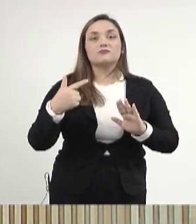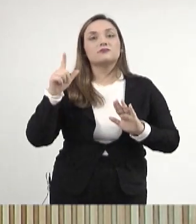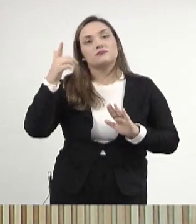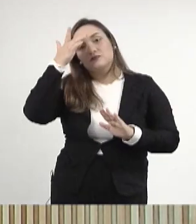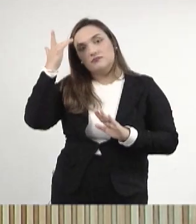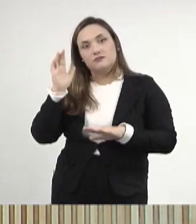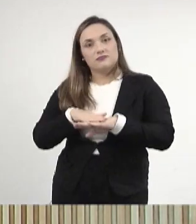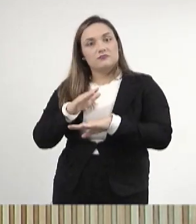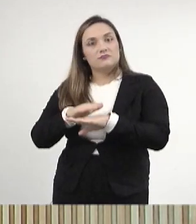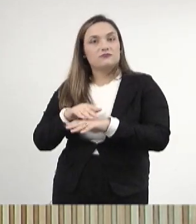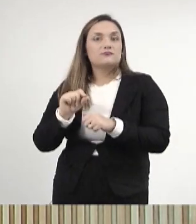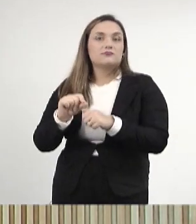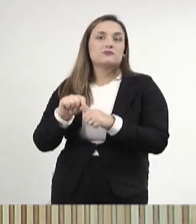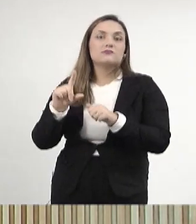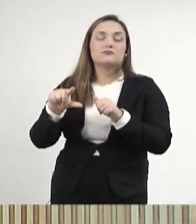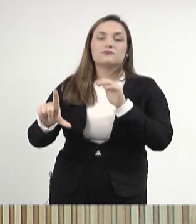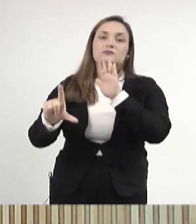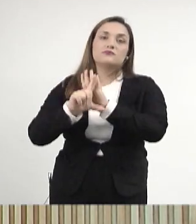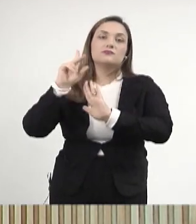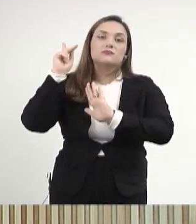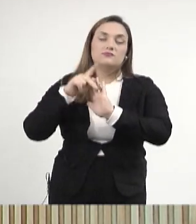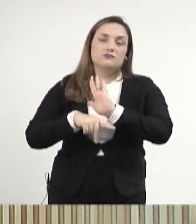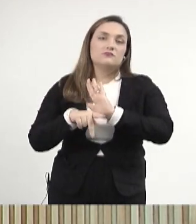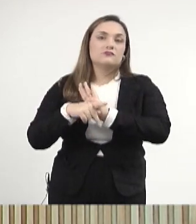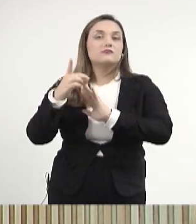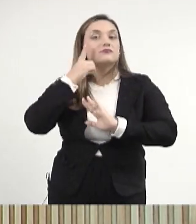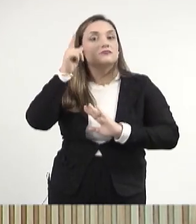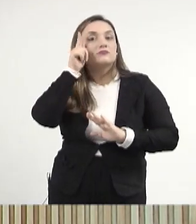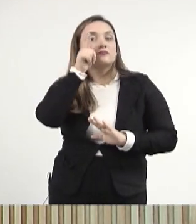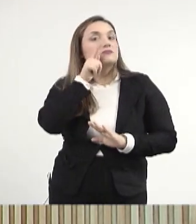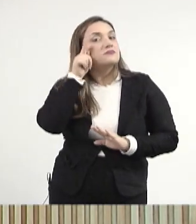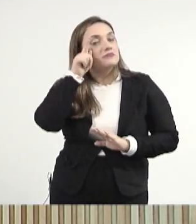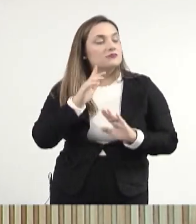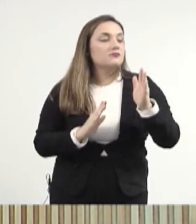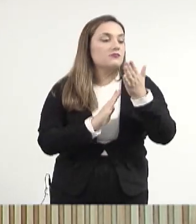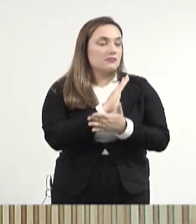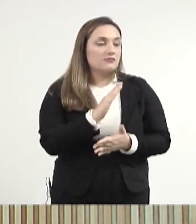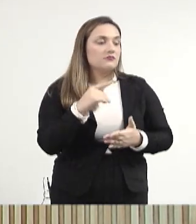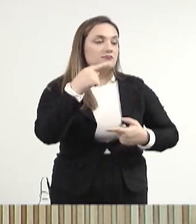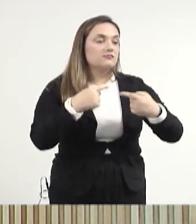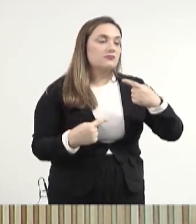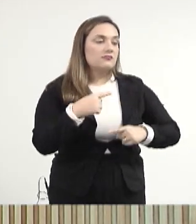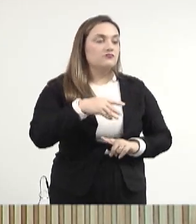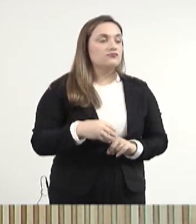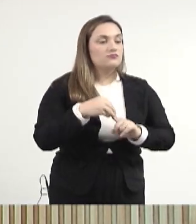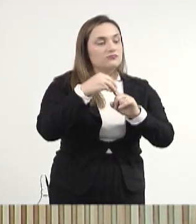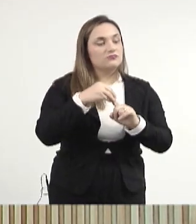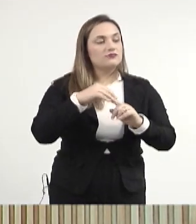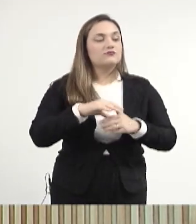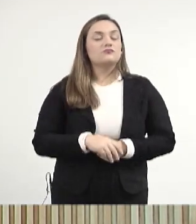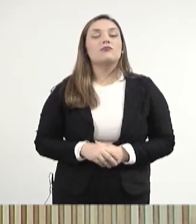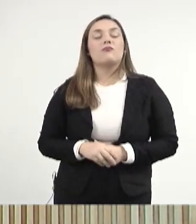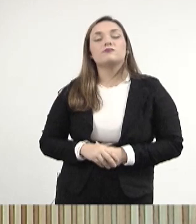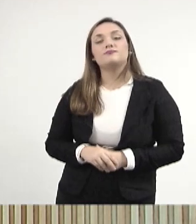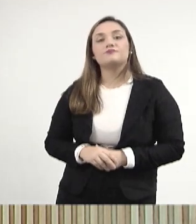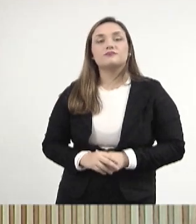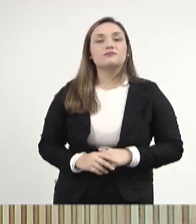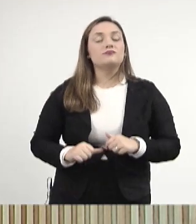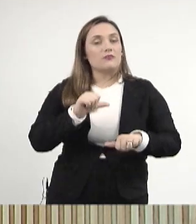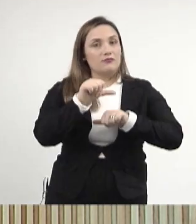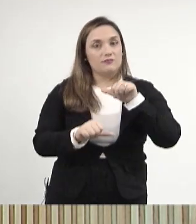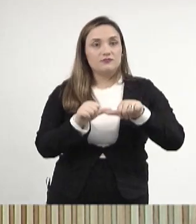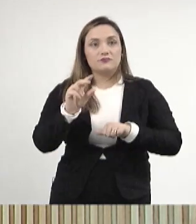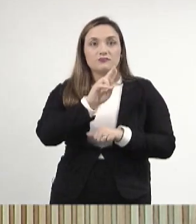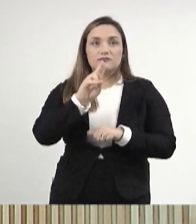autora é a deputada Gleice Jane, matéria discutida, votada e aprovada em sua discussão única e que muda o nome